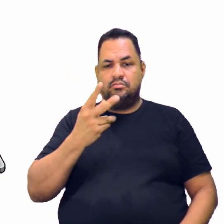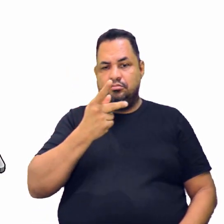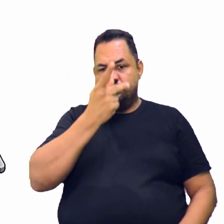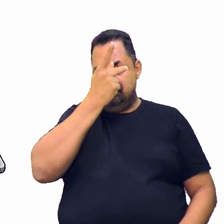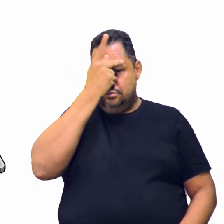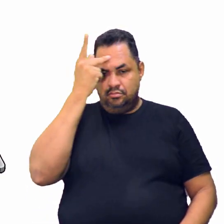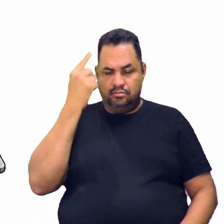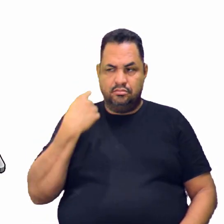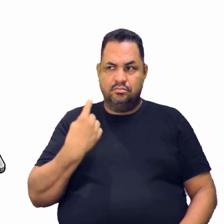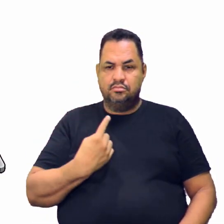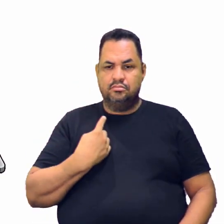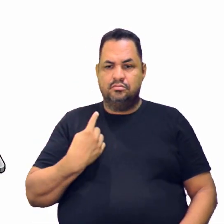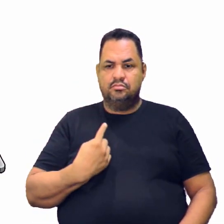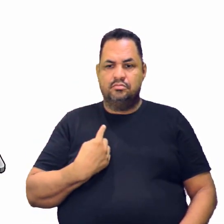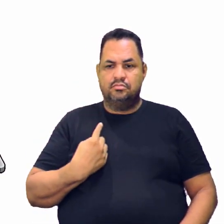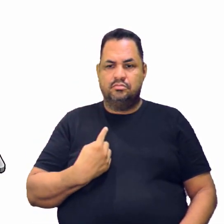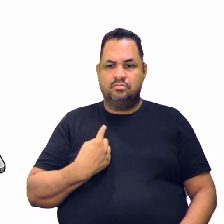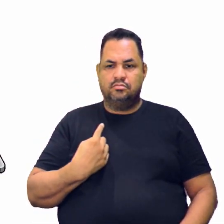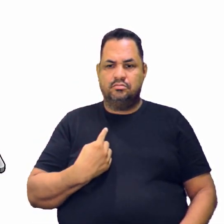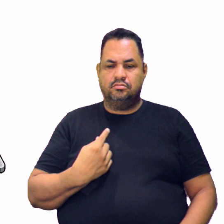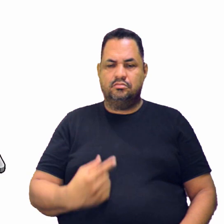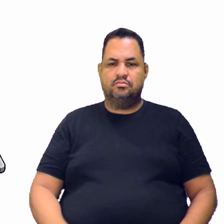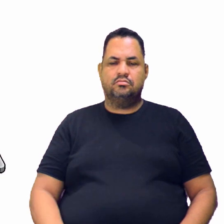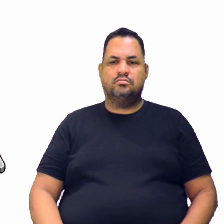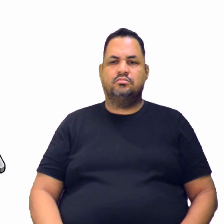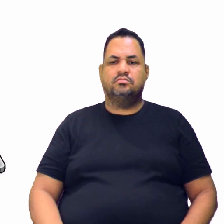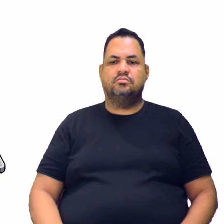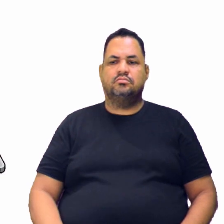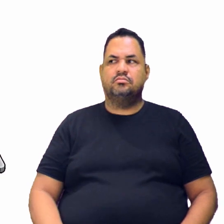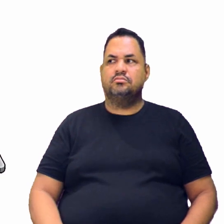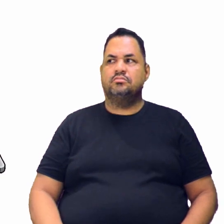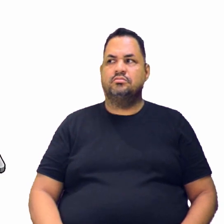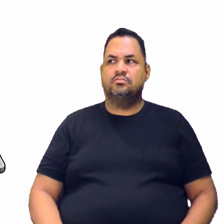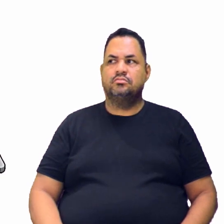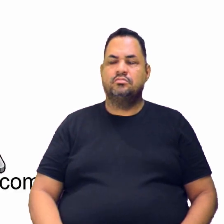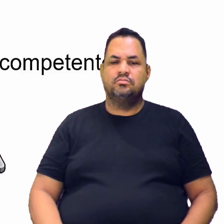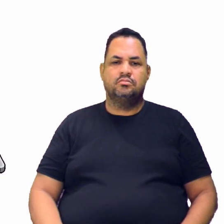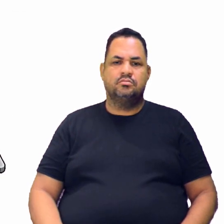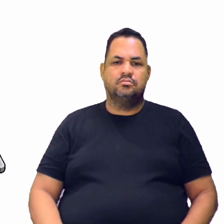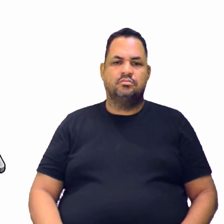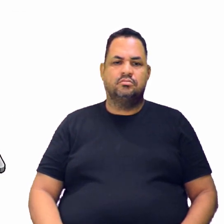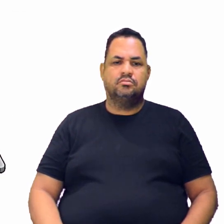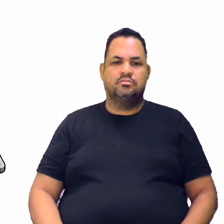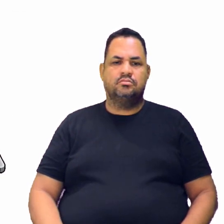tem sujeito, é sujeito indeterminado, tá bom? A classificação.